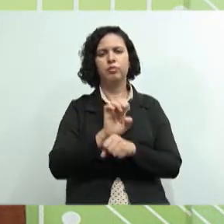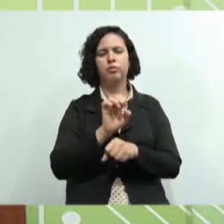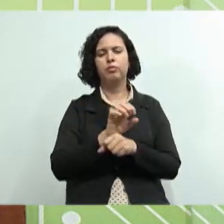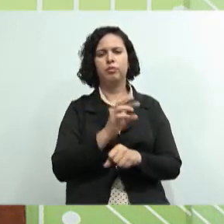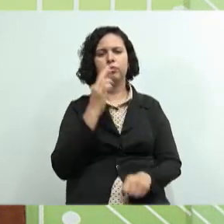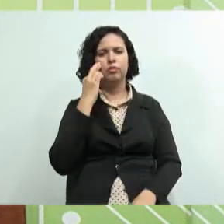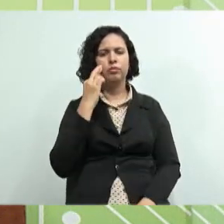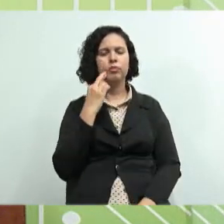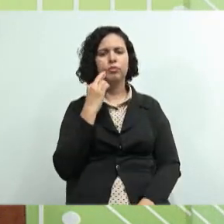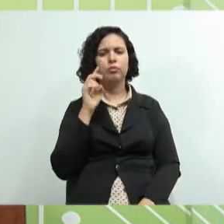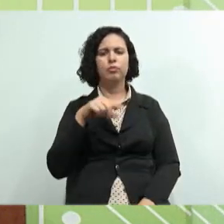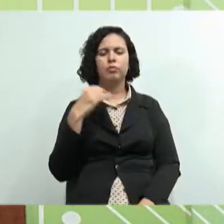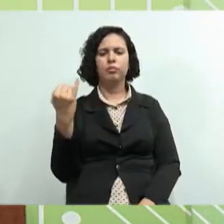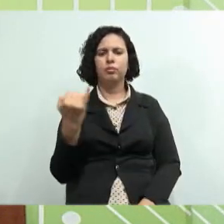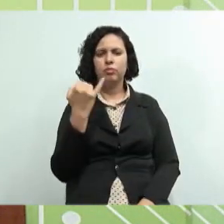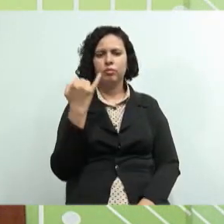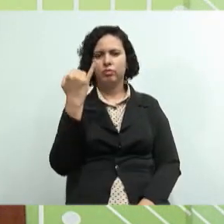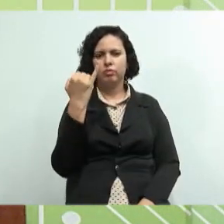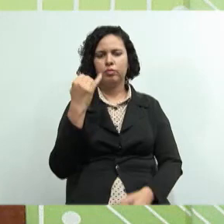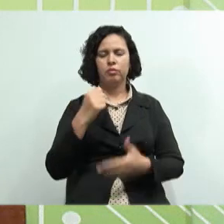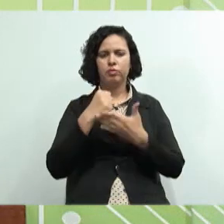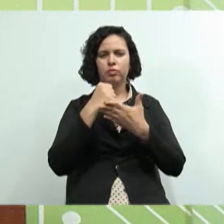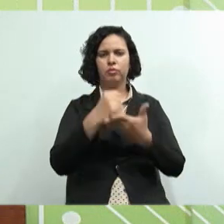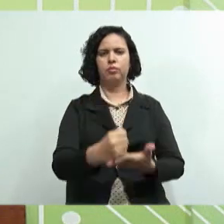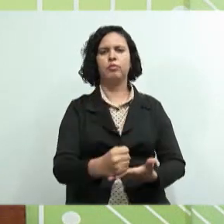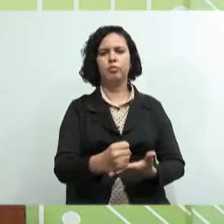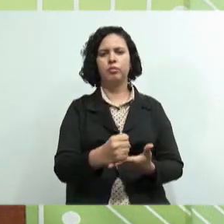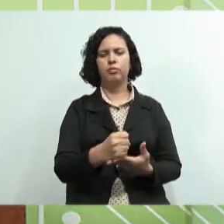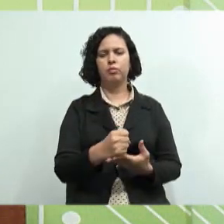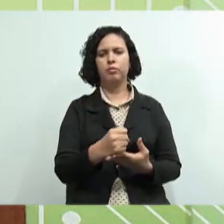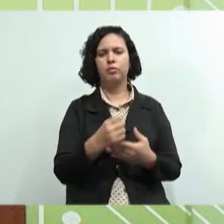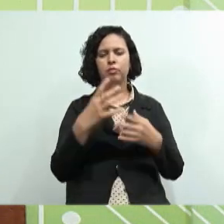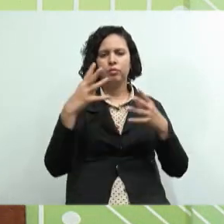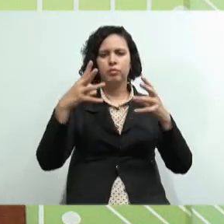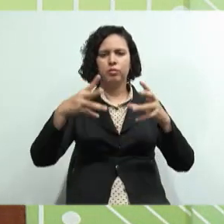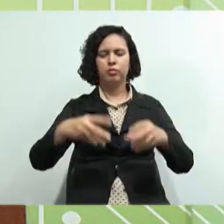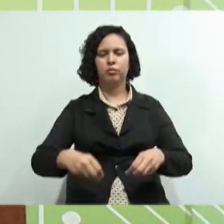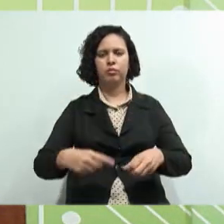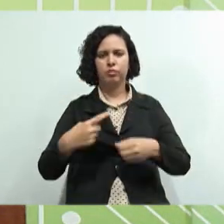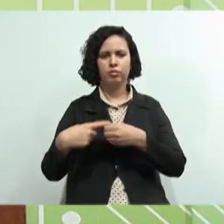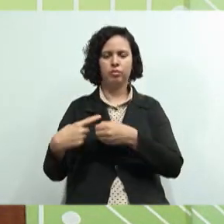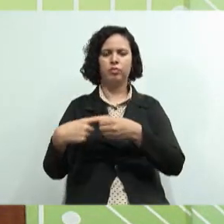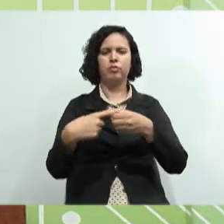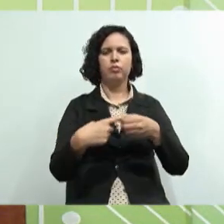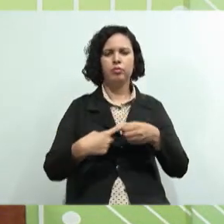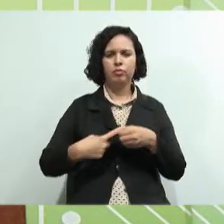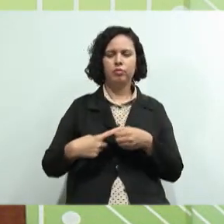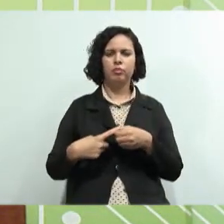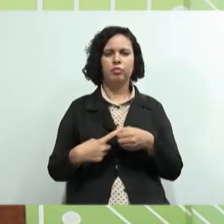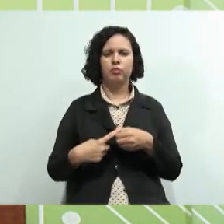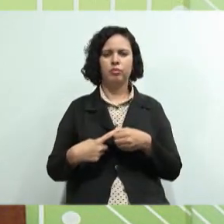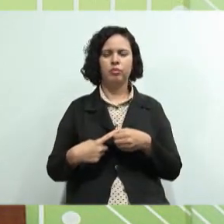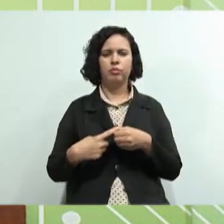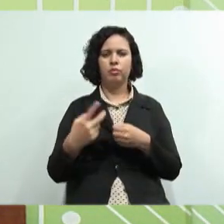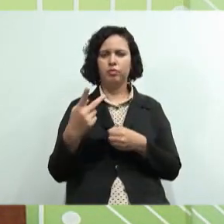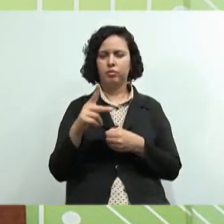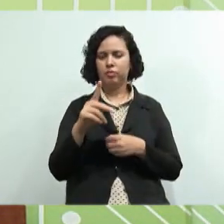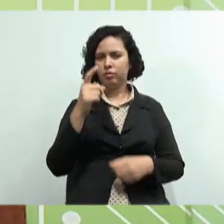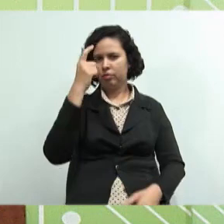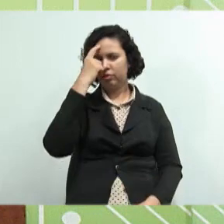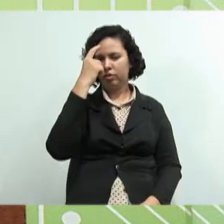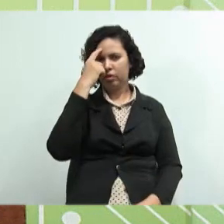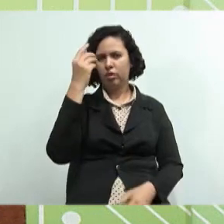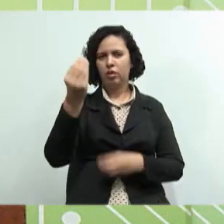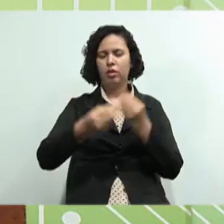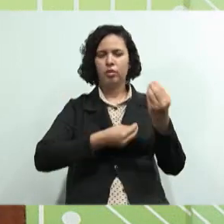tão importante, ela é tão presente, ela está praticamente em todos os municípios do estado. Por isso, pense na sua realidade. Como